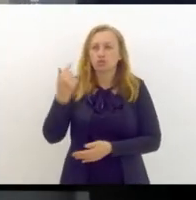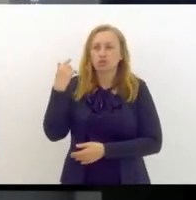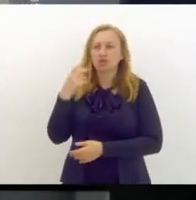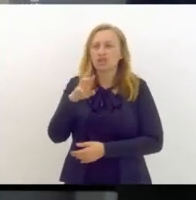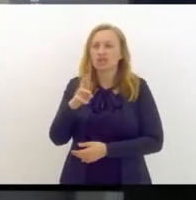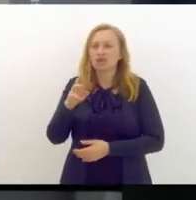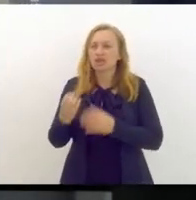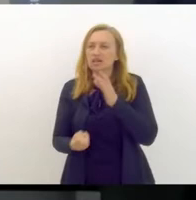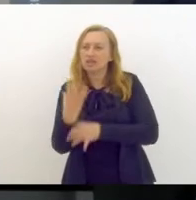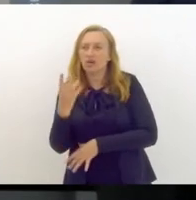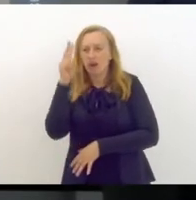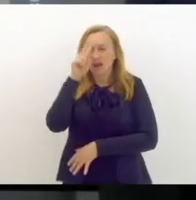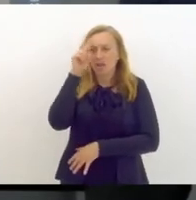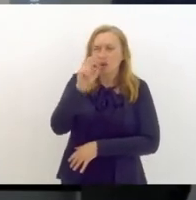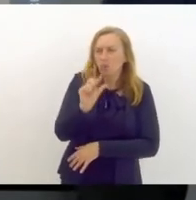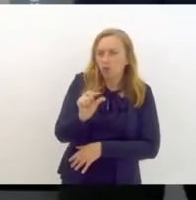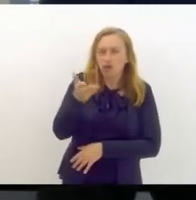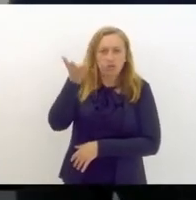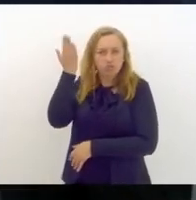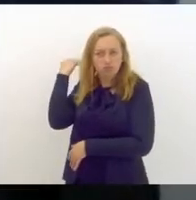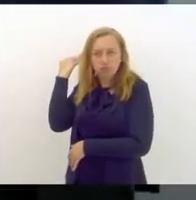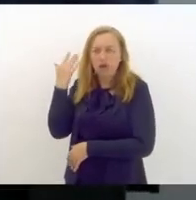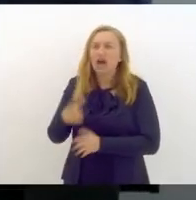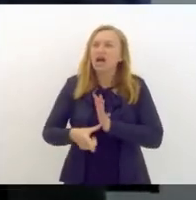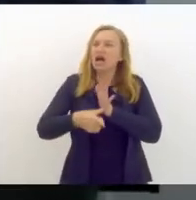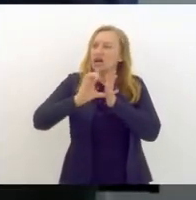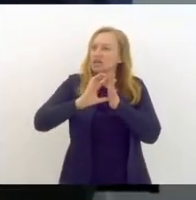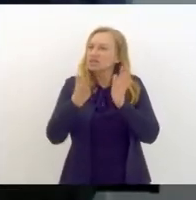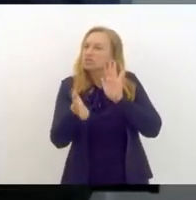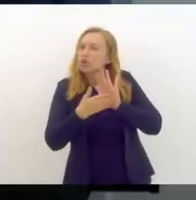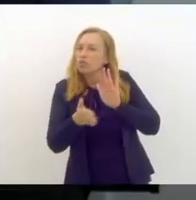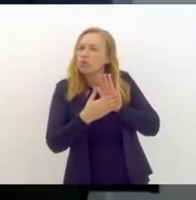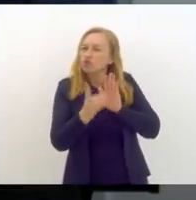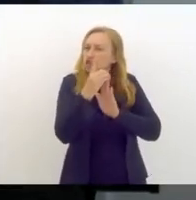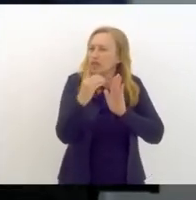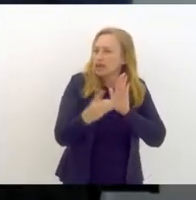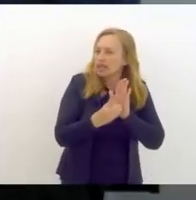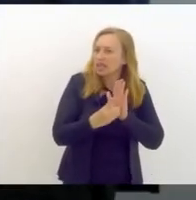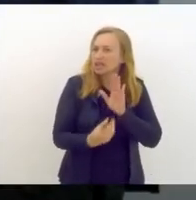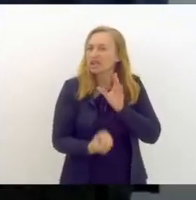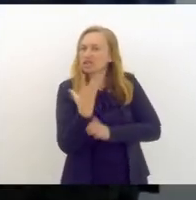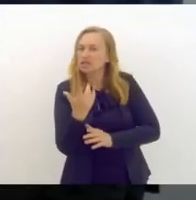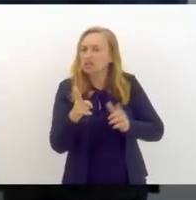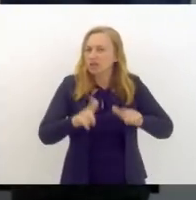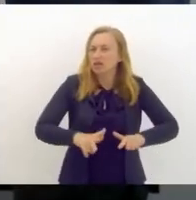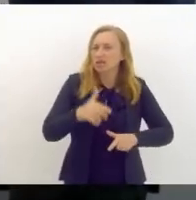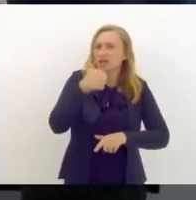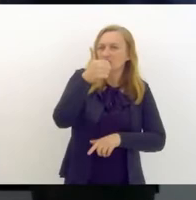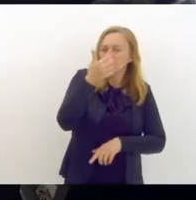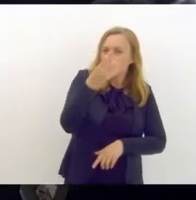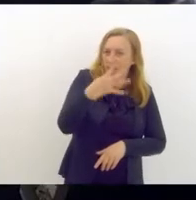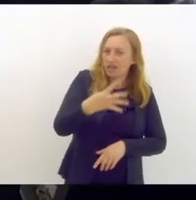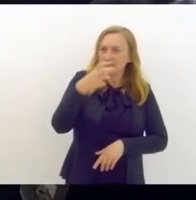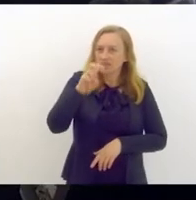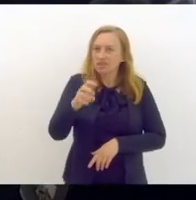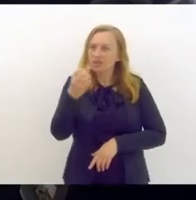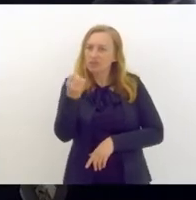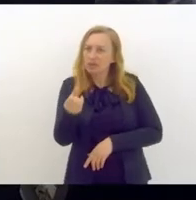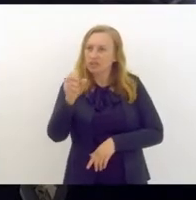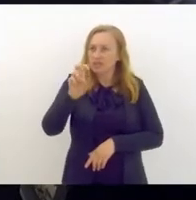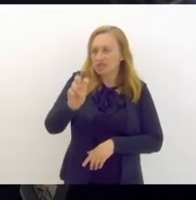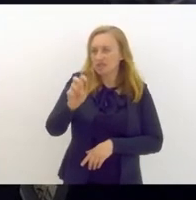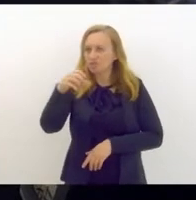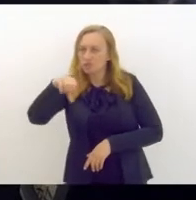criação, é importante lembrar um pouquinho atrás. Antes da gente propor o decreto de criação da unidade, 45.659,